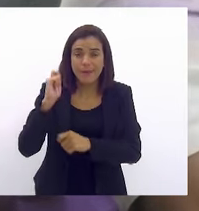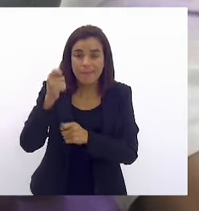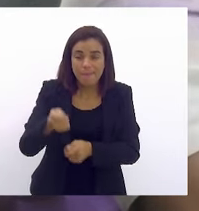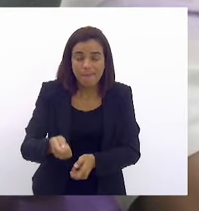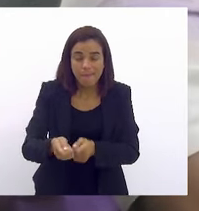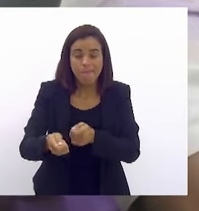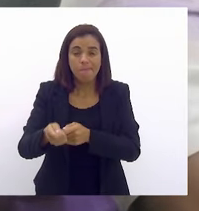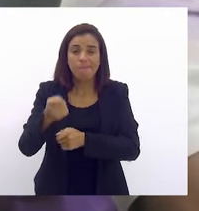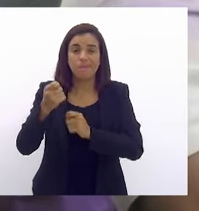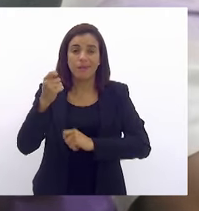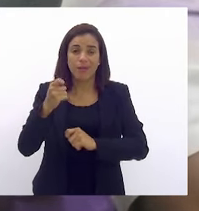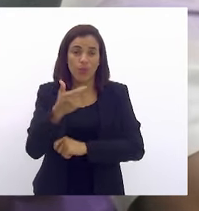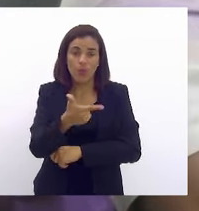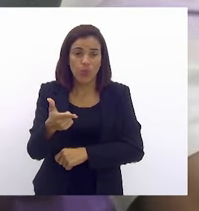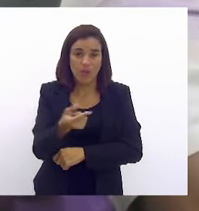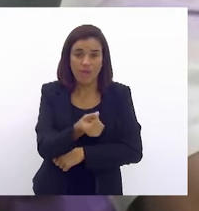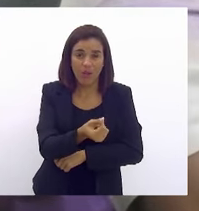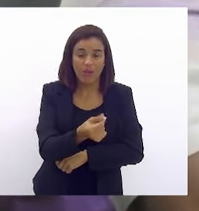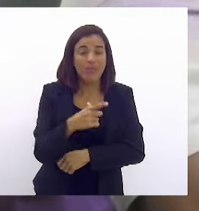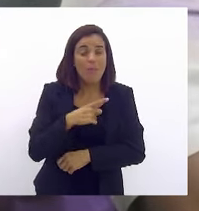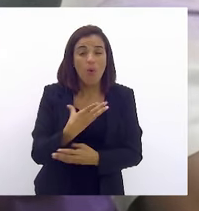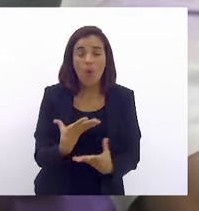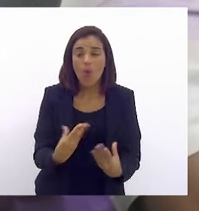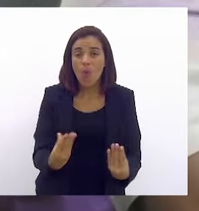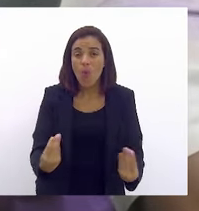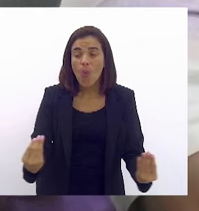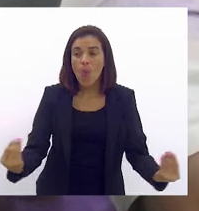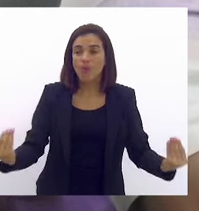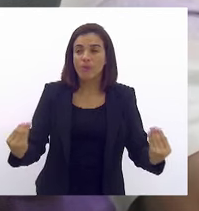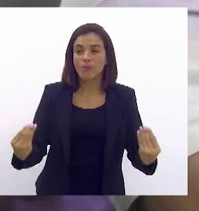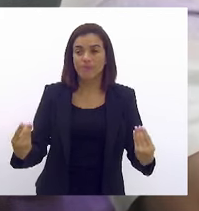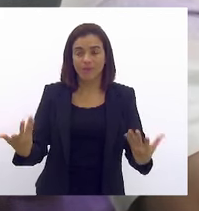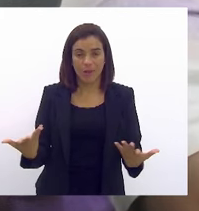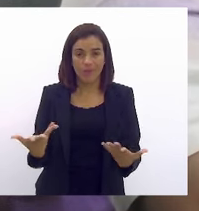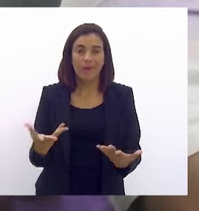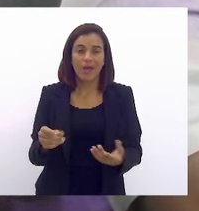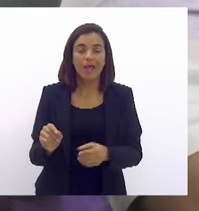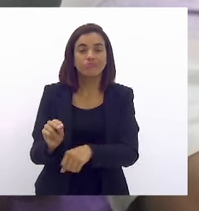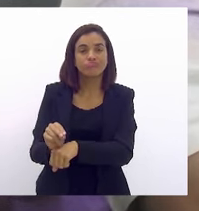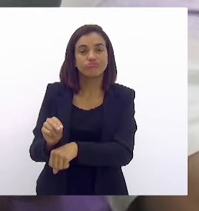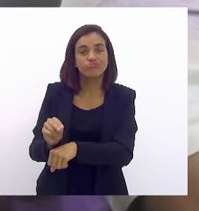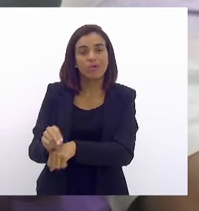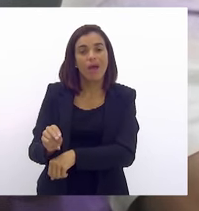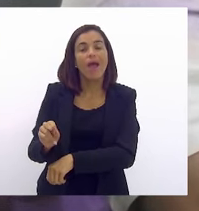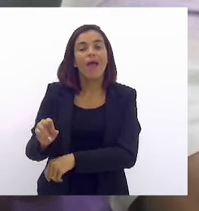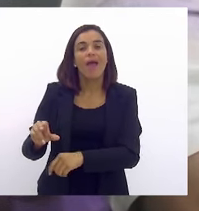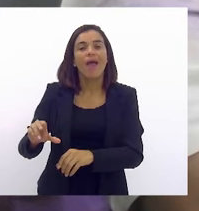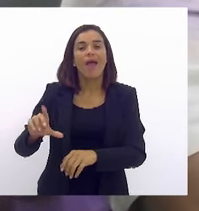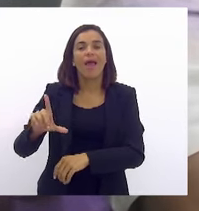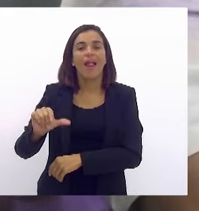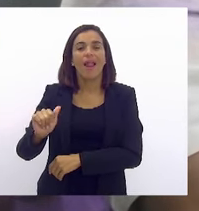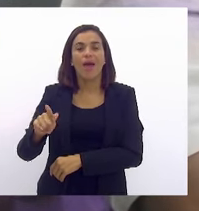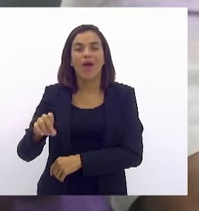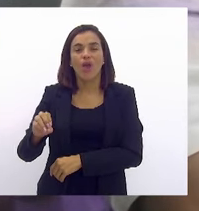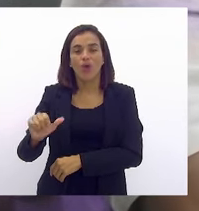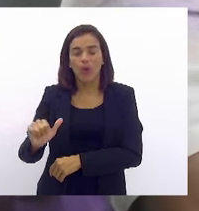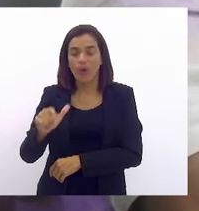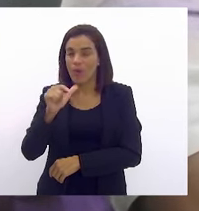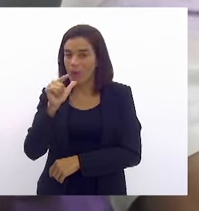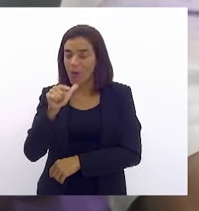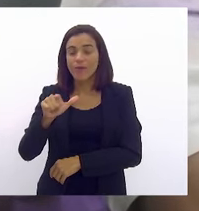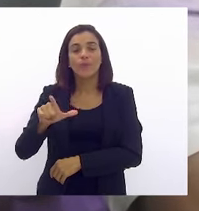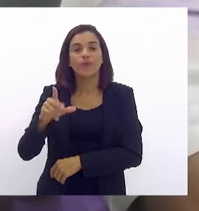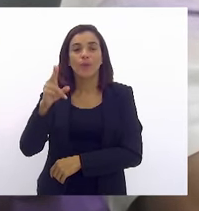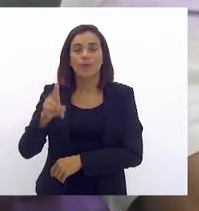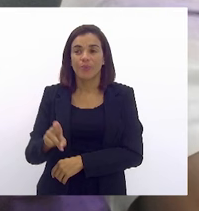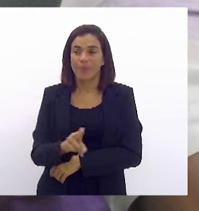porque tem muito siri na lagoa. Então, toda essa criação é na Lagoa do Padre. Então, hoje a piraúna está em Maricá em abundância, já estão fazendo